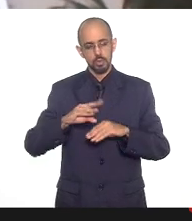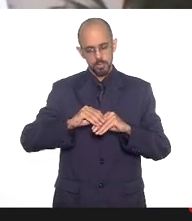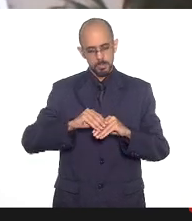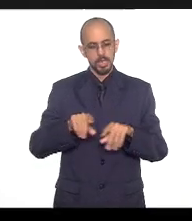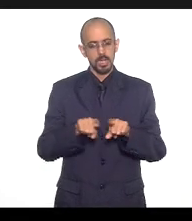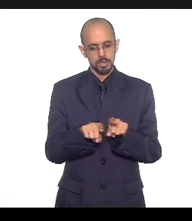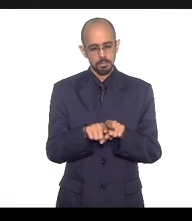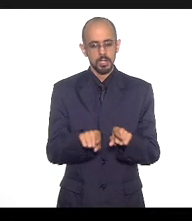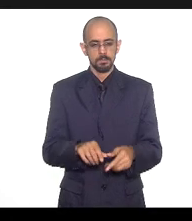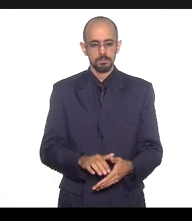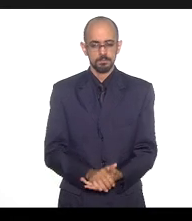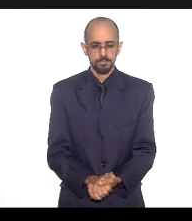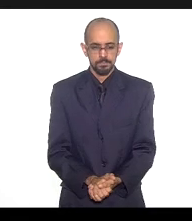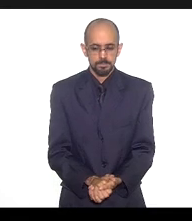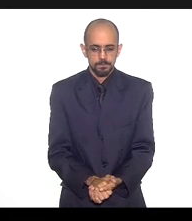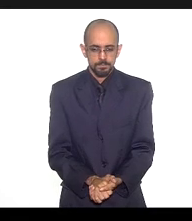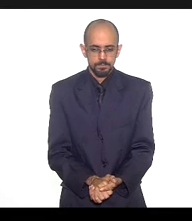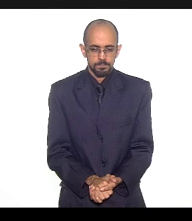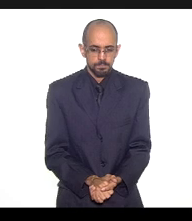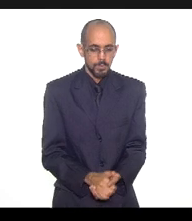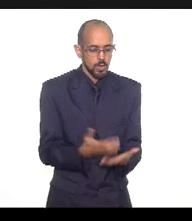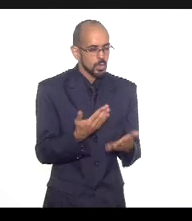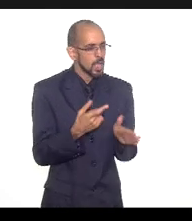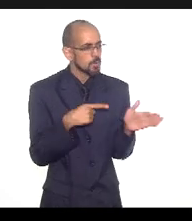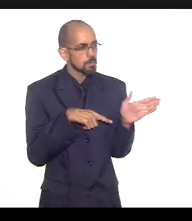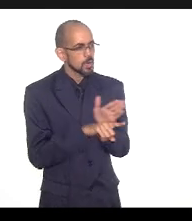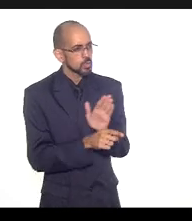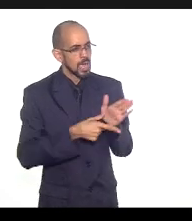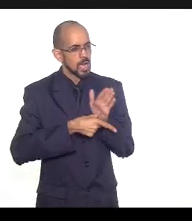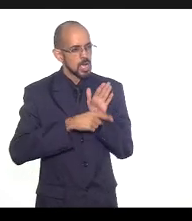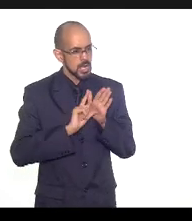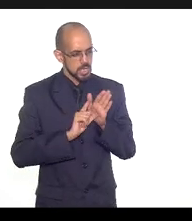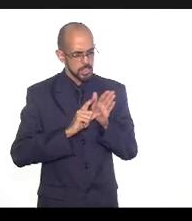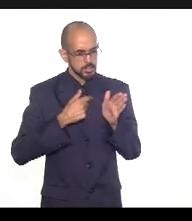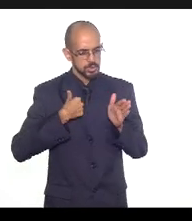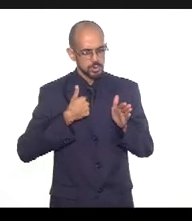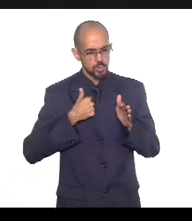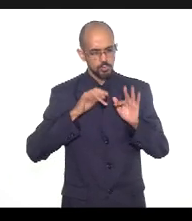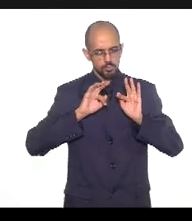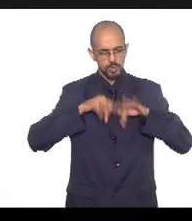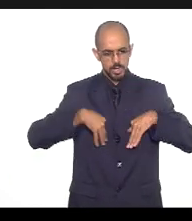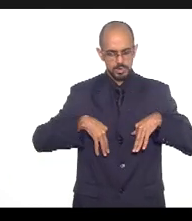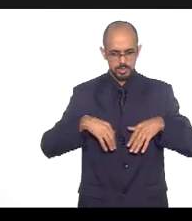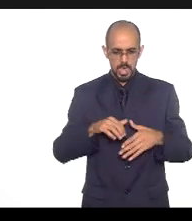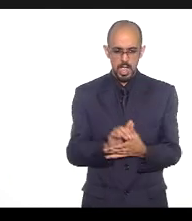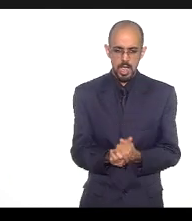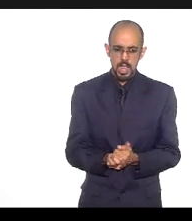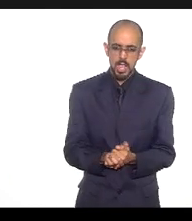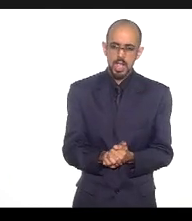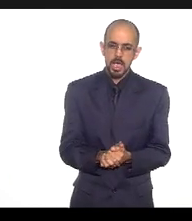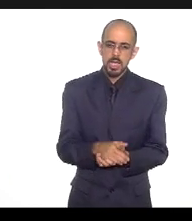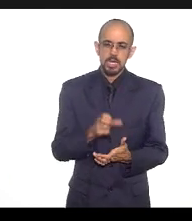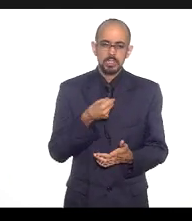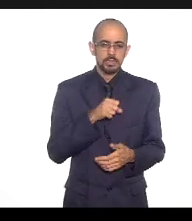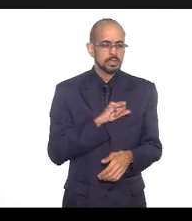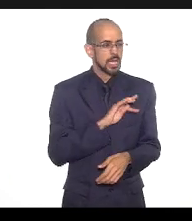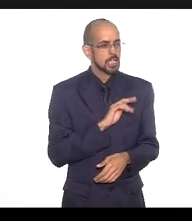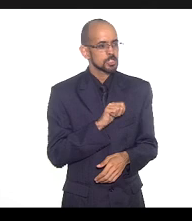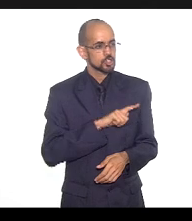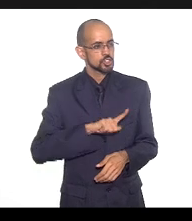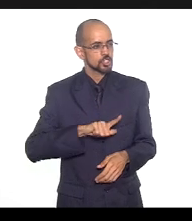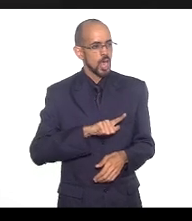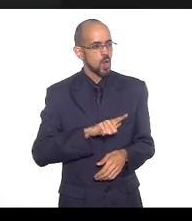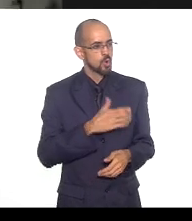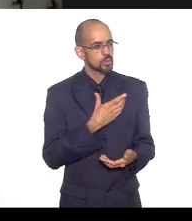bom? Eu queria perguntar, antes de eu fazer a minha conclusão sobre essa questão, se a Shell tem alguma coisa a